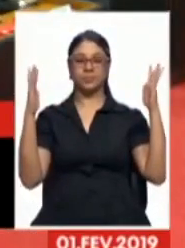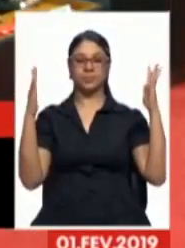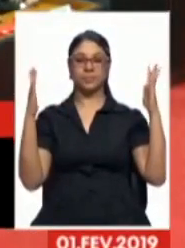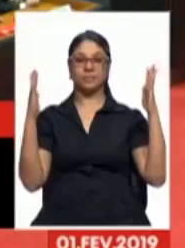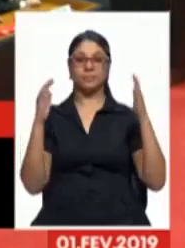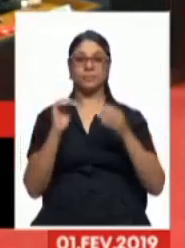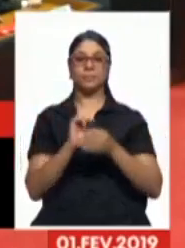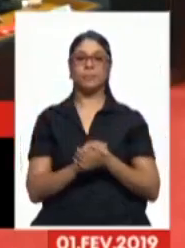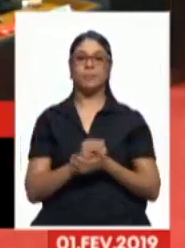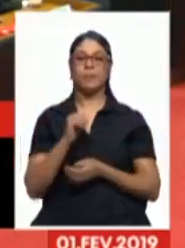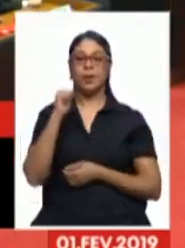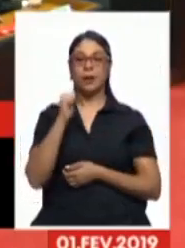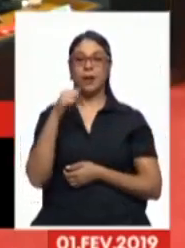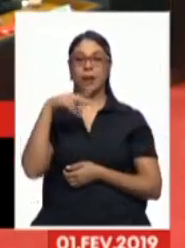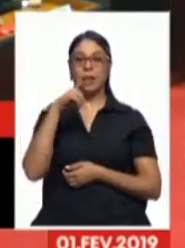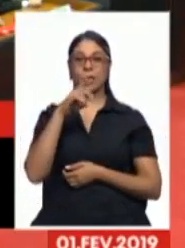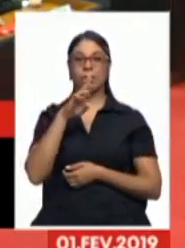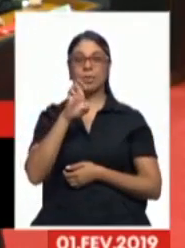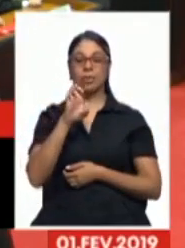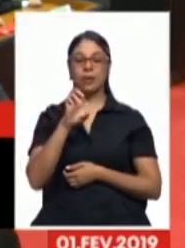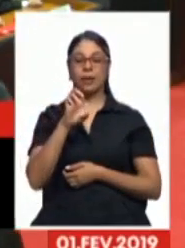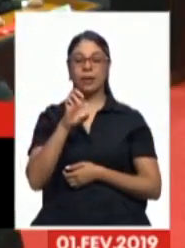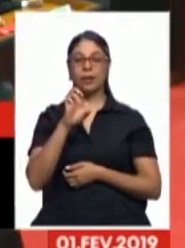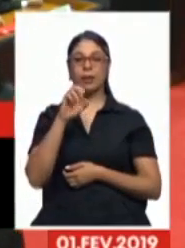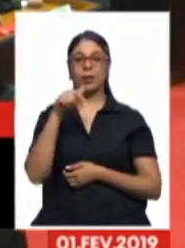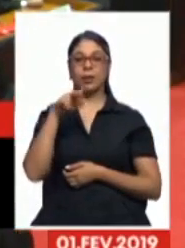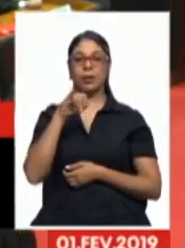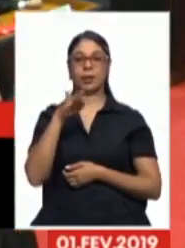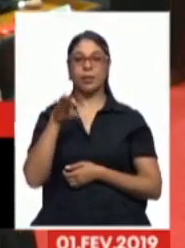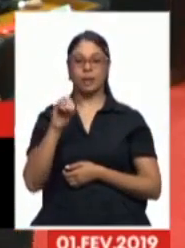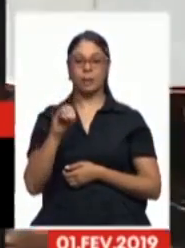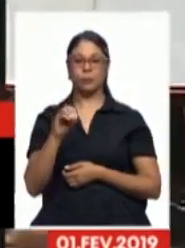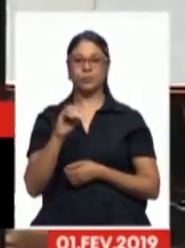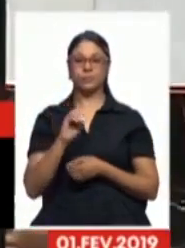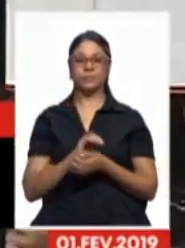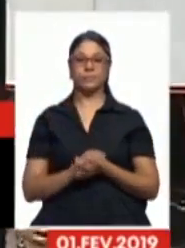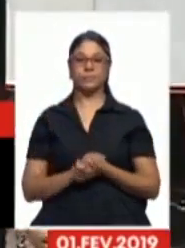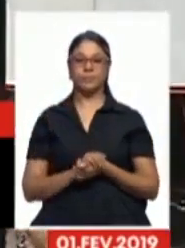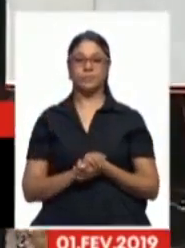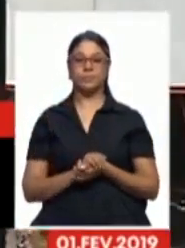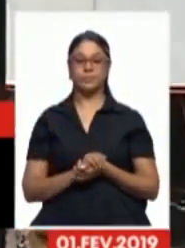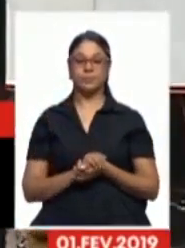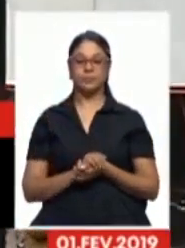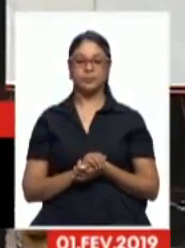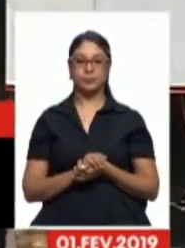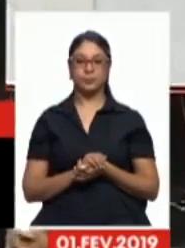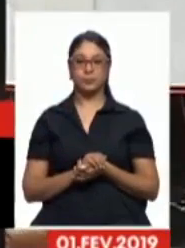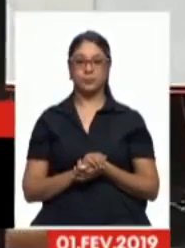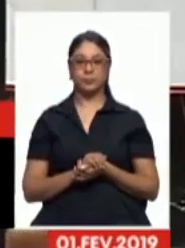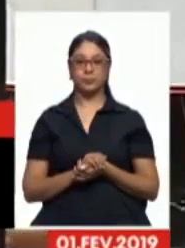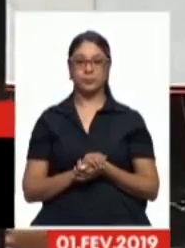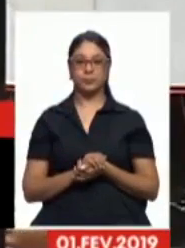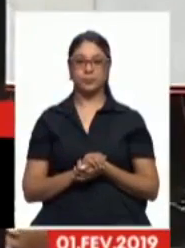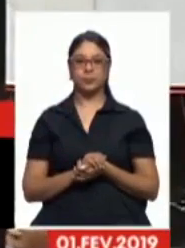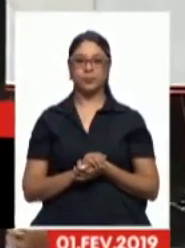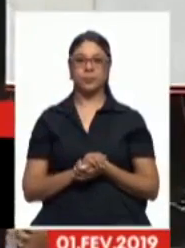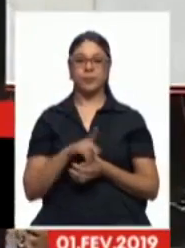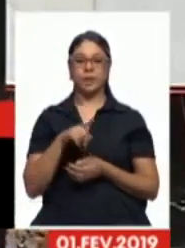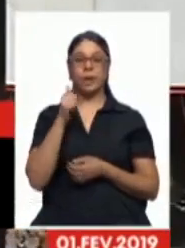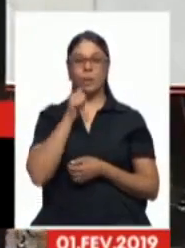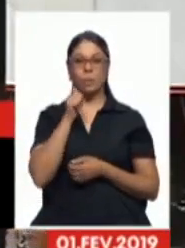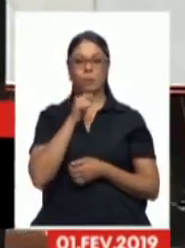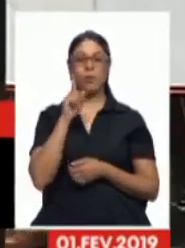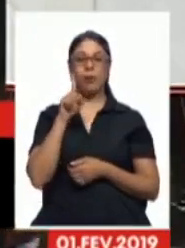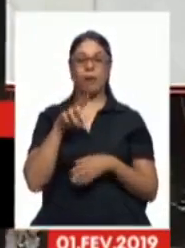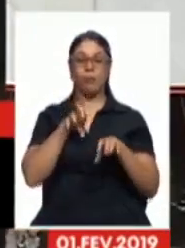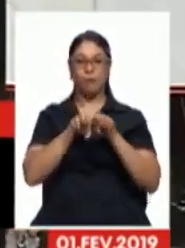André Quintão Silva. Agora, Ana Paula Siqueira, da Rede, eleita para o primeiro mandato na Assembleia. Ela é assistente social